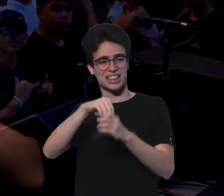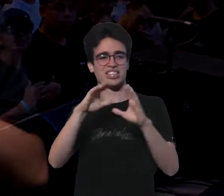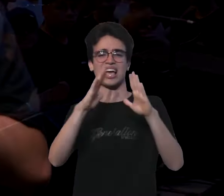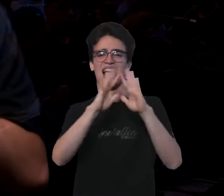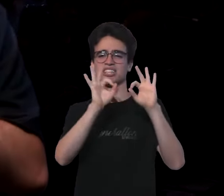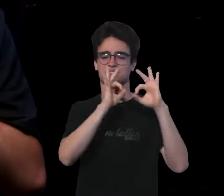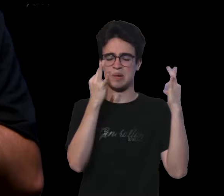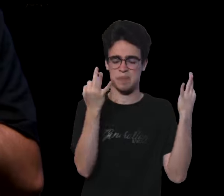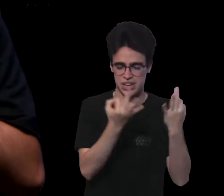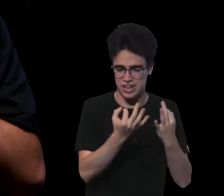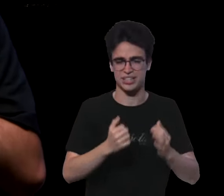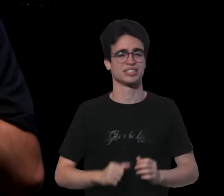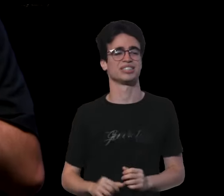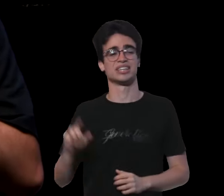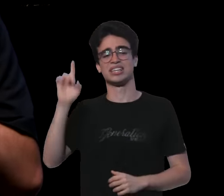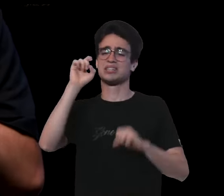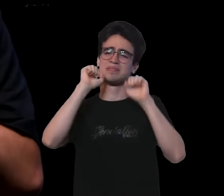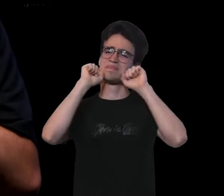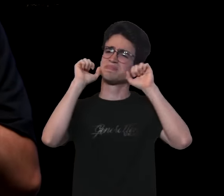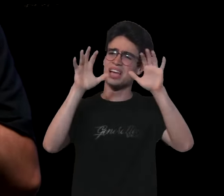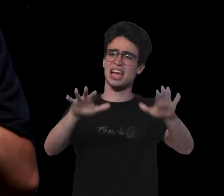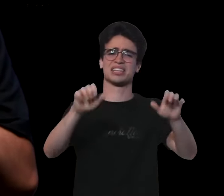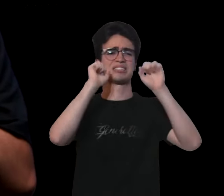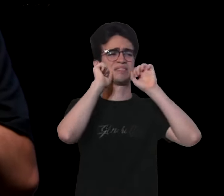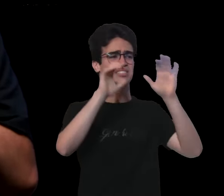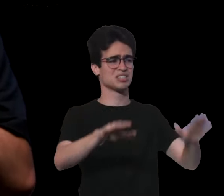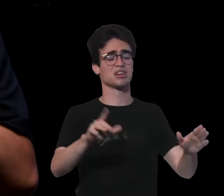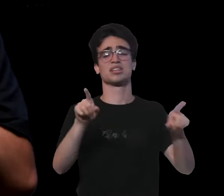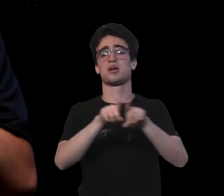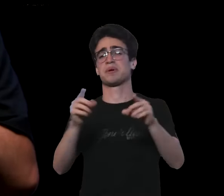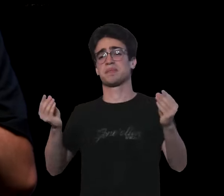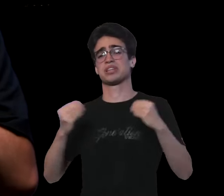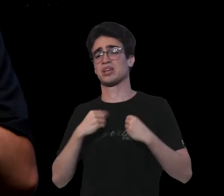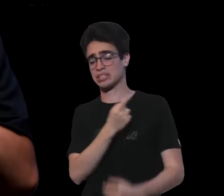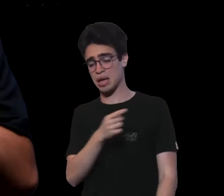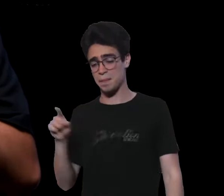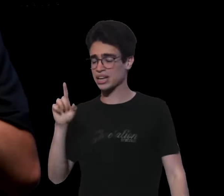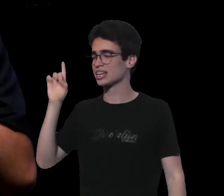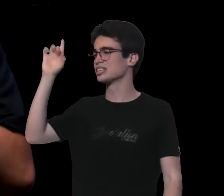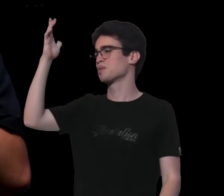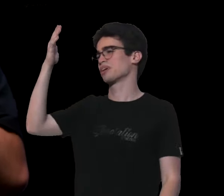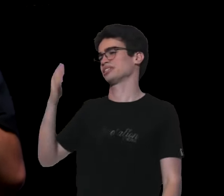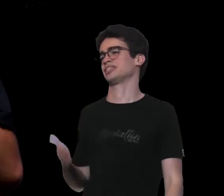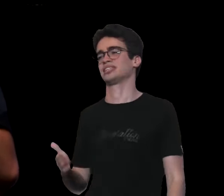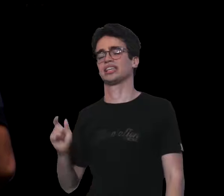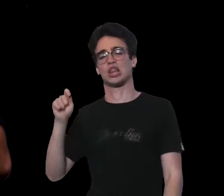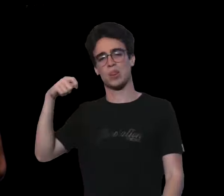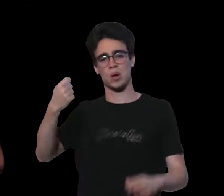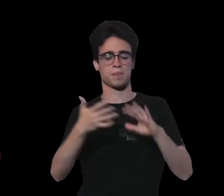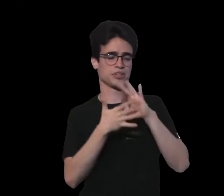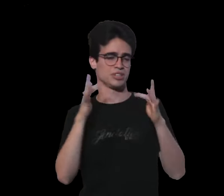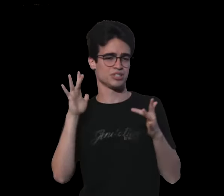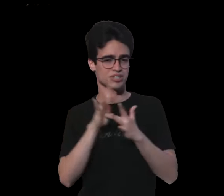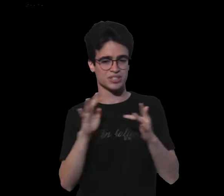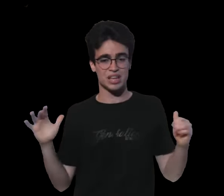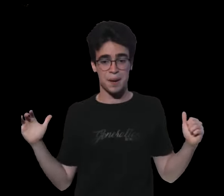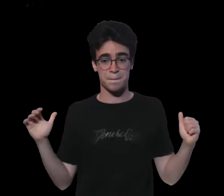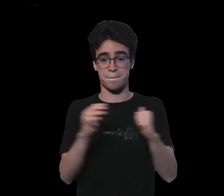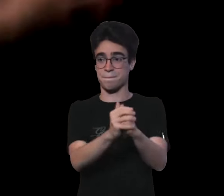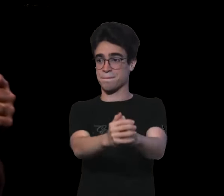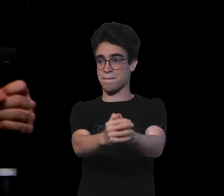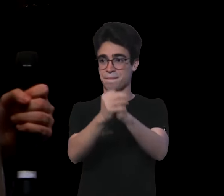Deus. Abençoa os teus filhos e nos traz uma semana cheia da sua presença, em nome de Jesus,